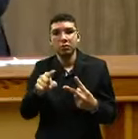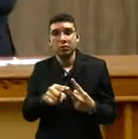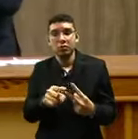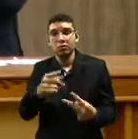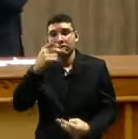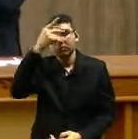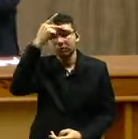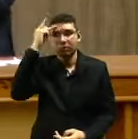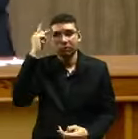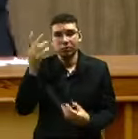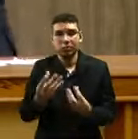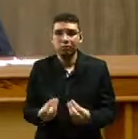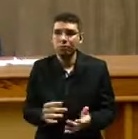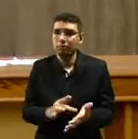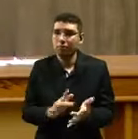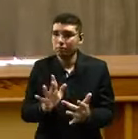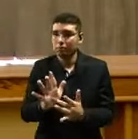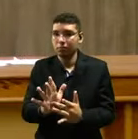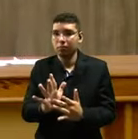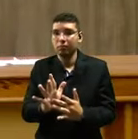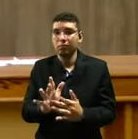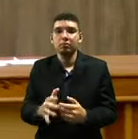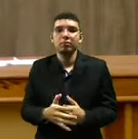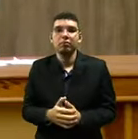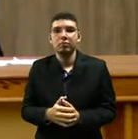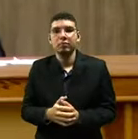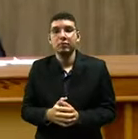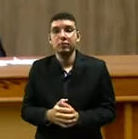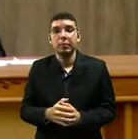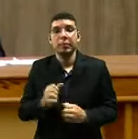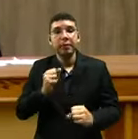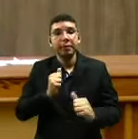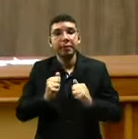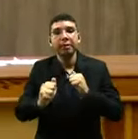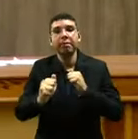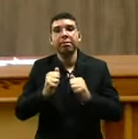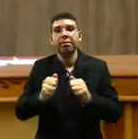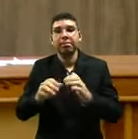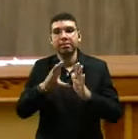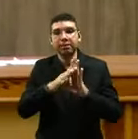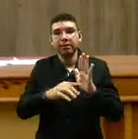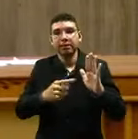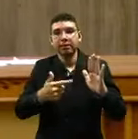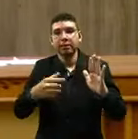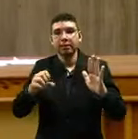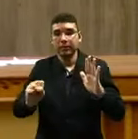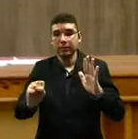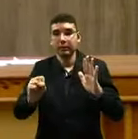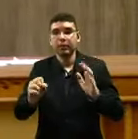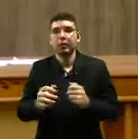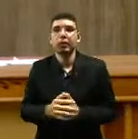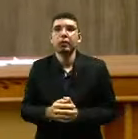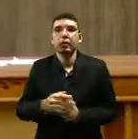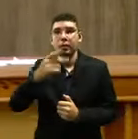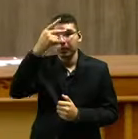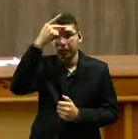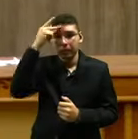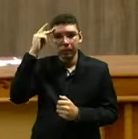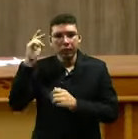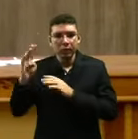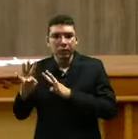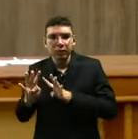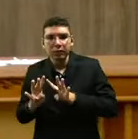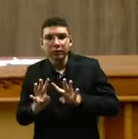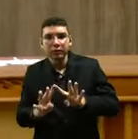fez o quê sacudiu atos 28 os homens foram ouv ele ouviram Paulo Paulo